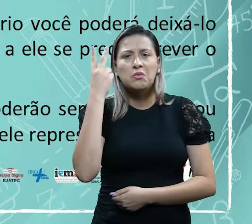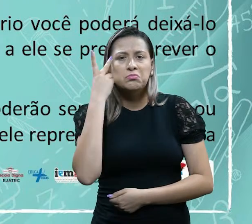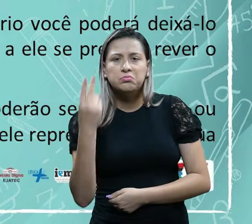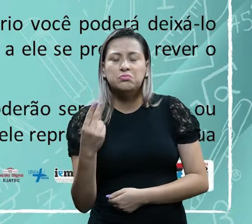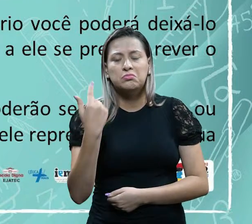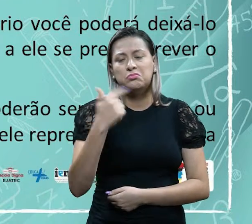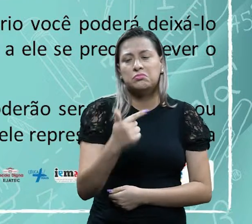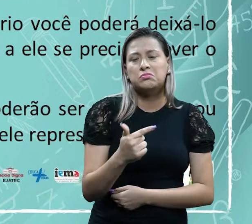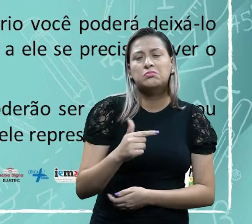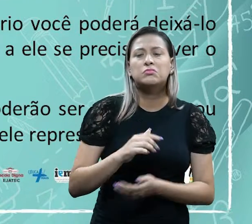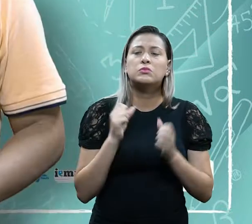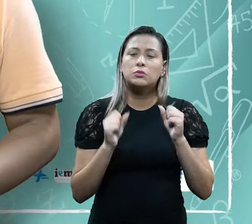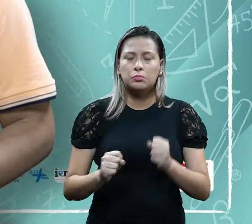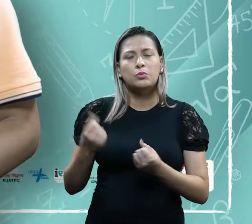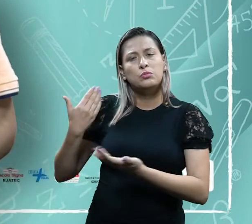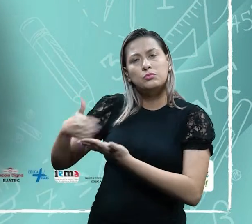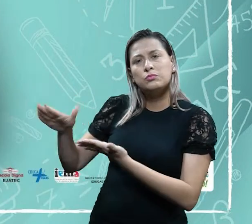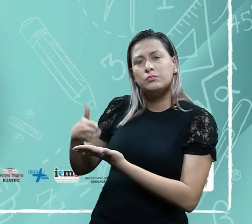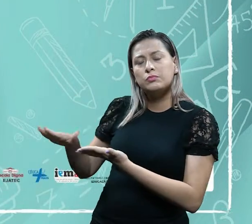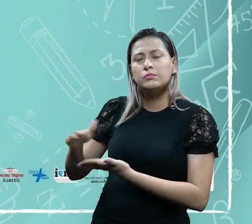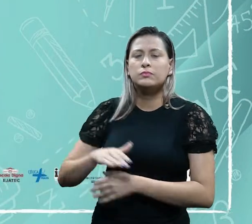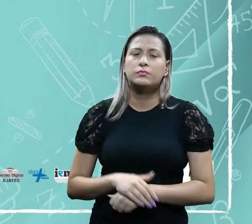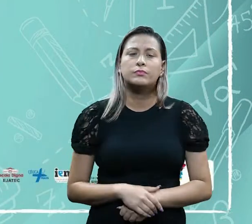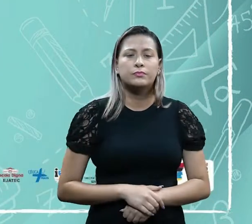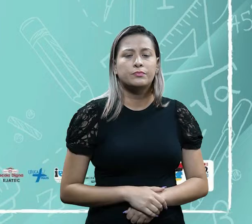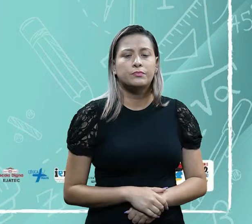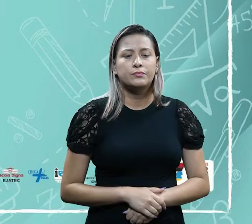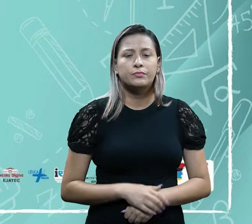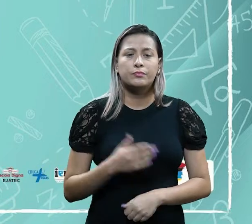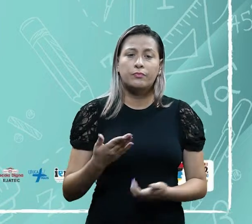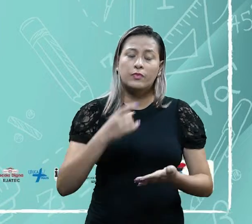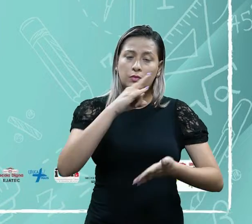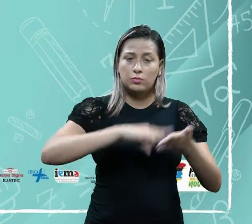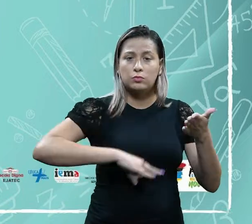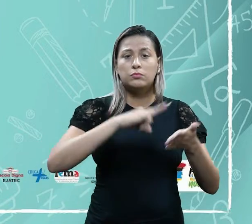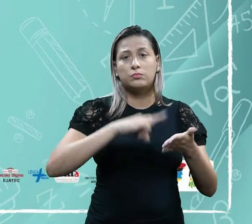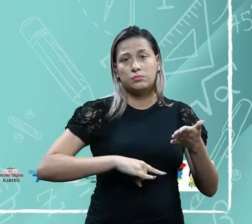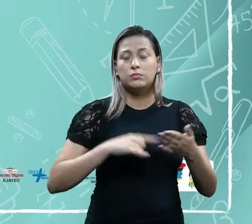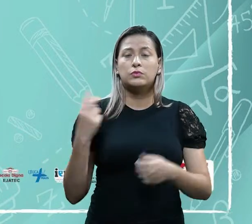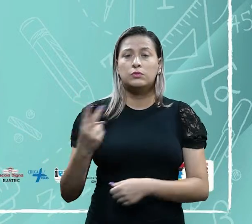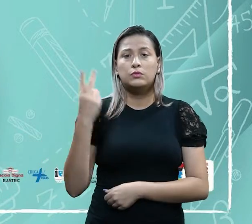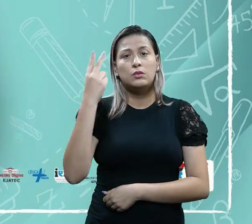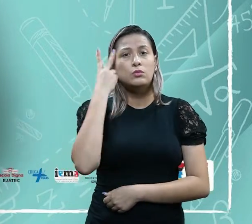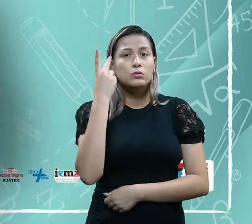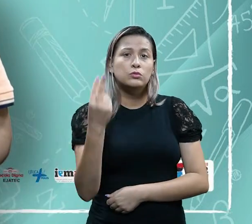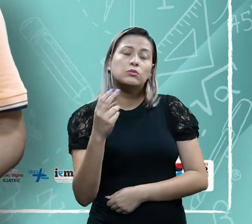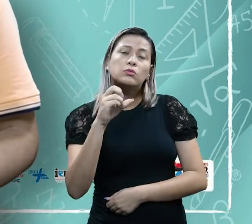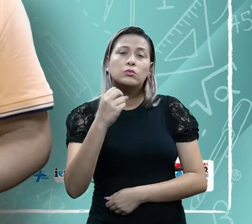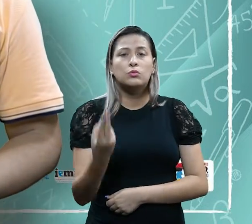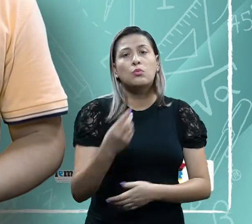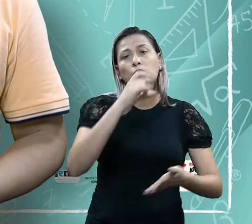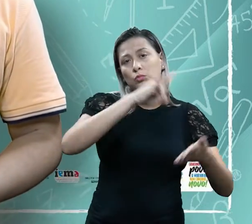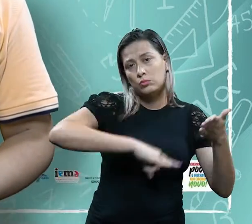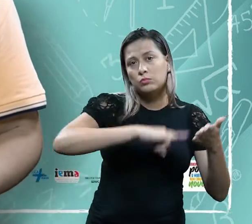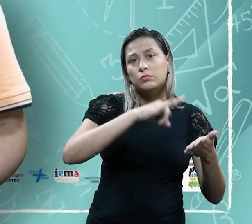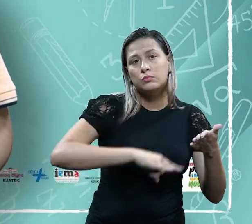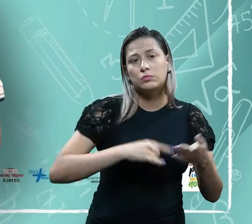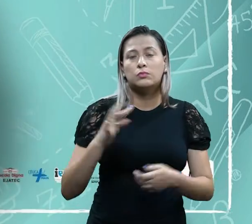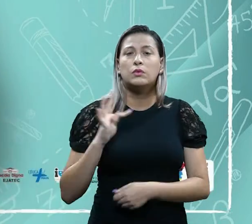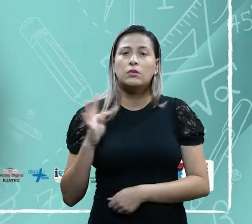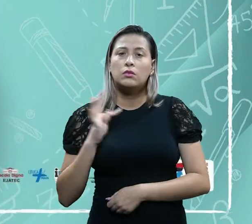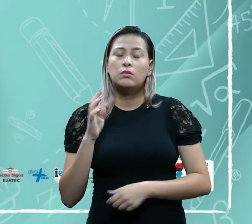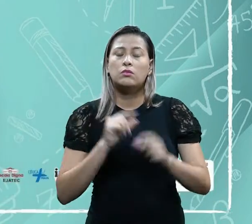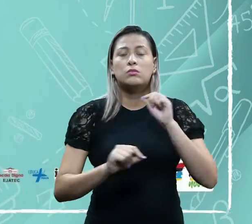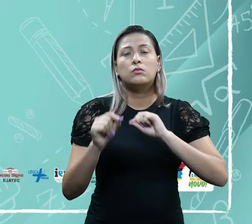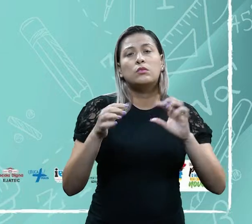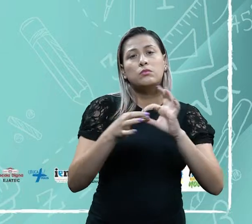eliminá-lo. Então, caso esse documento ele tenha um valor histórico e documental, né, essa técnica ela vai